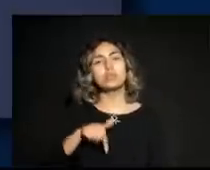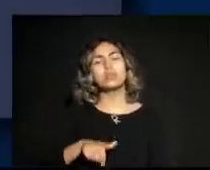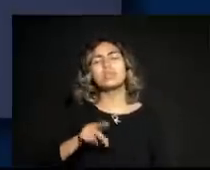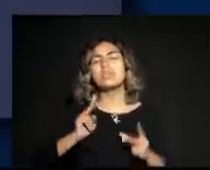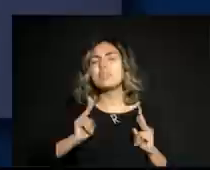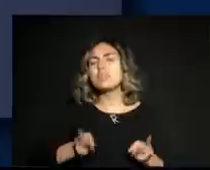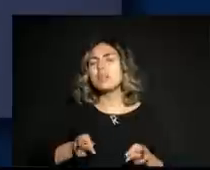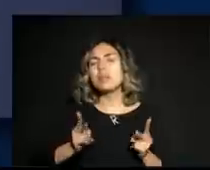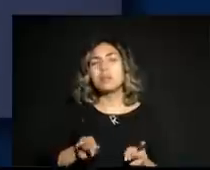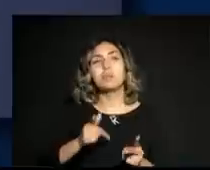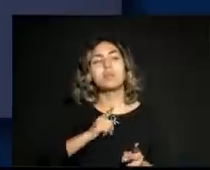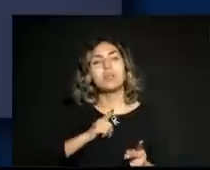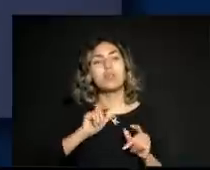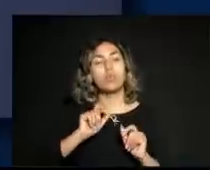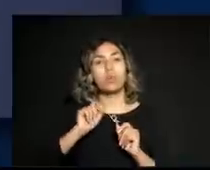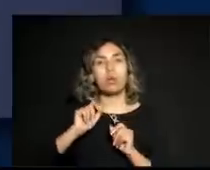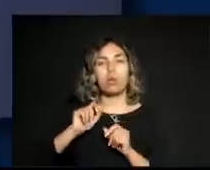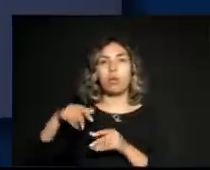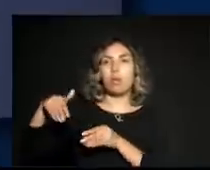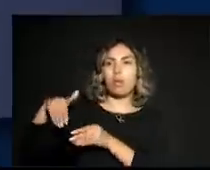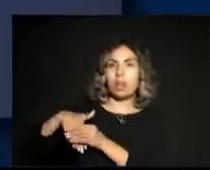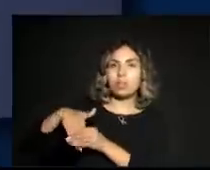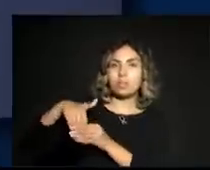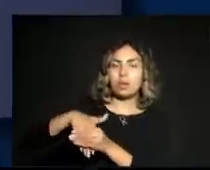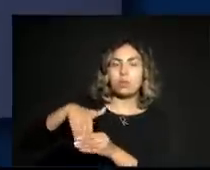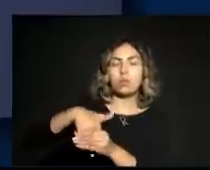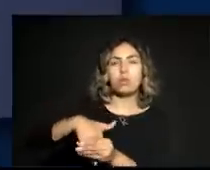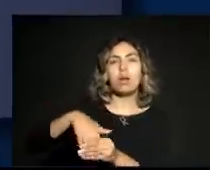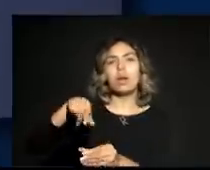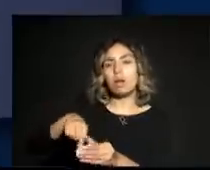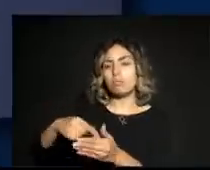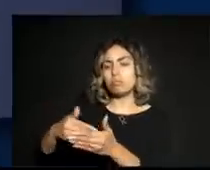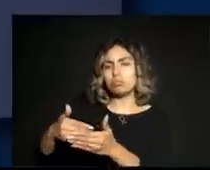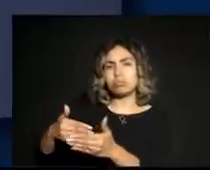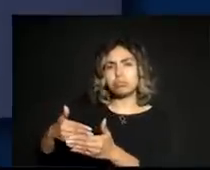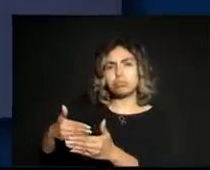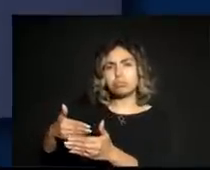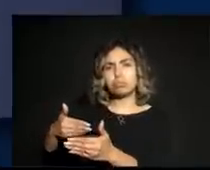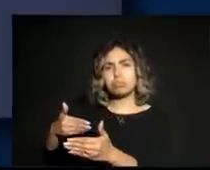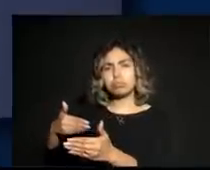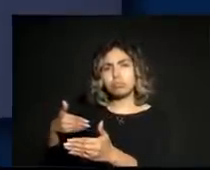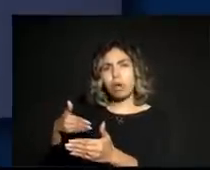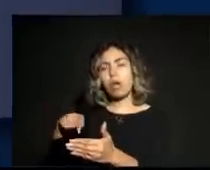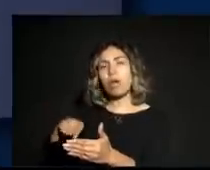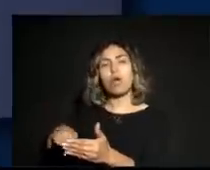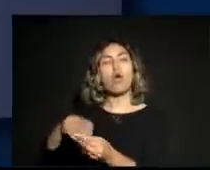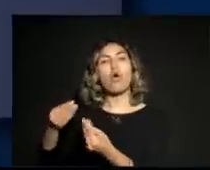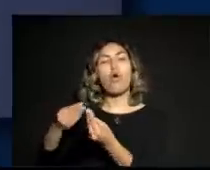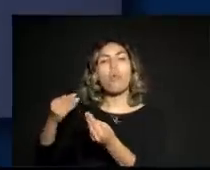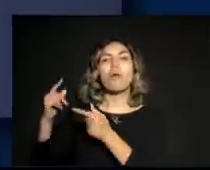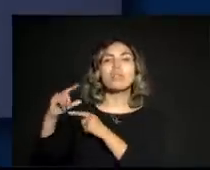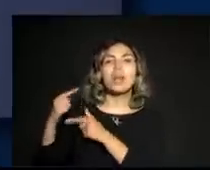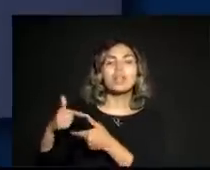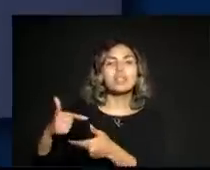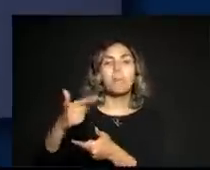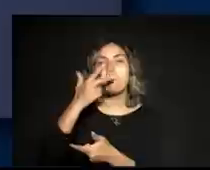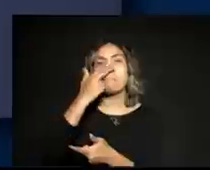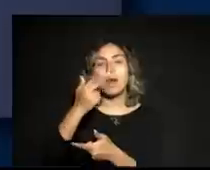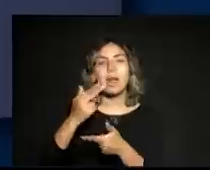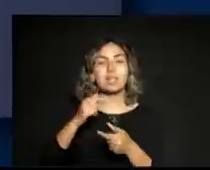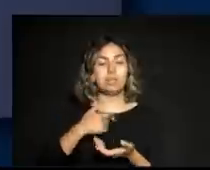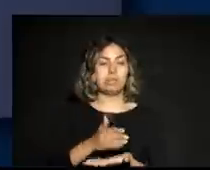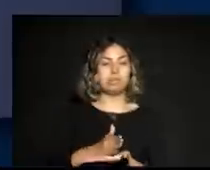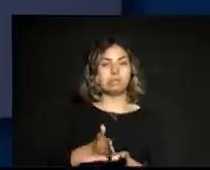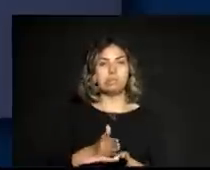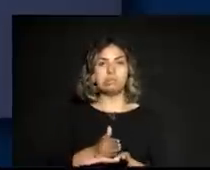teve uma uma o processo eleitoral ele era carregado de um maniqueísmo que era sempre o bem contra